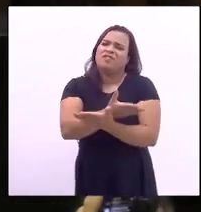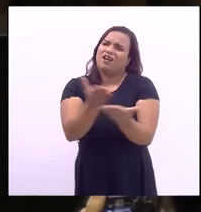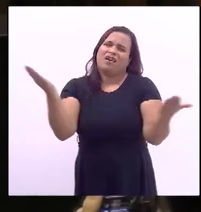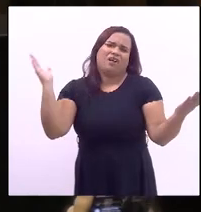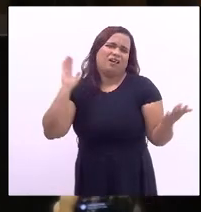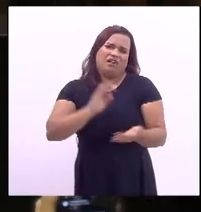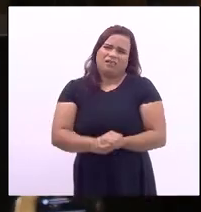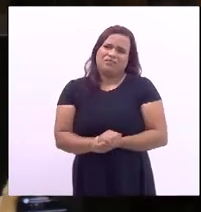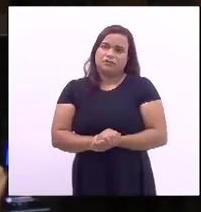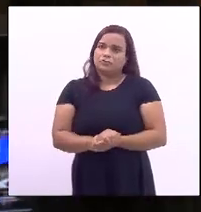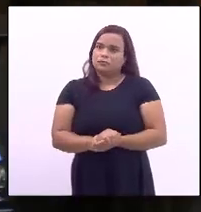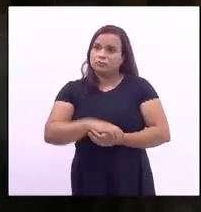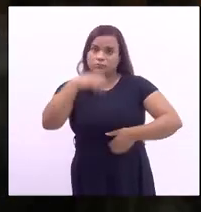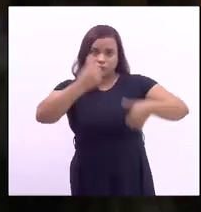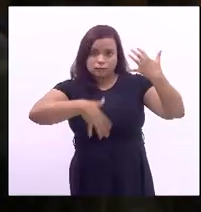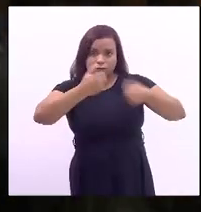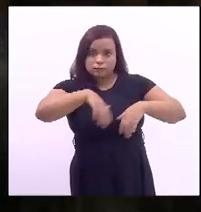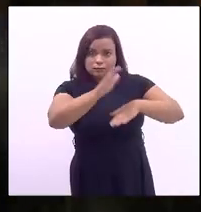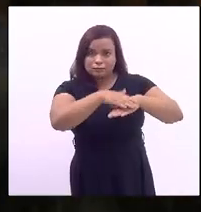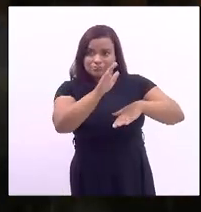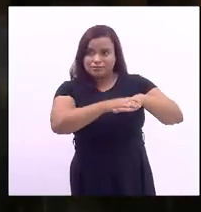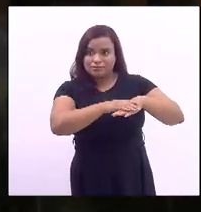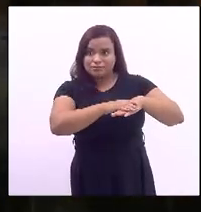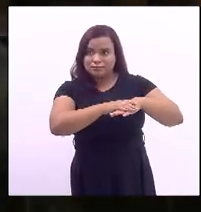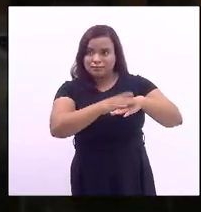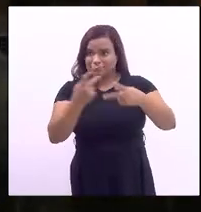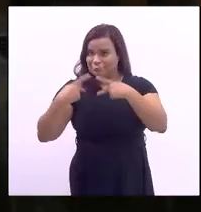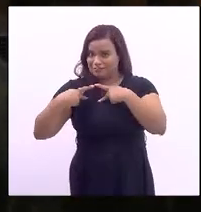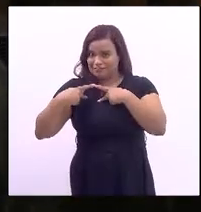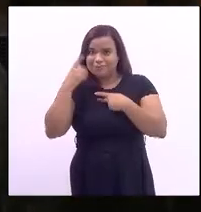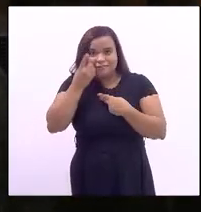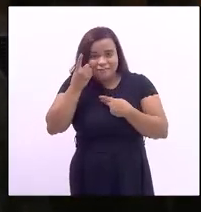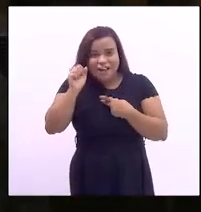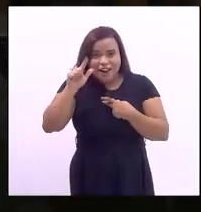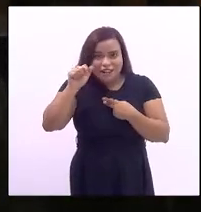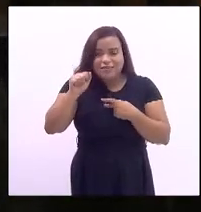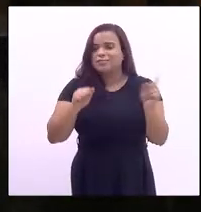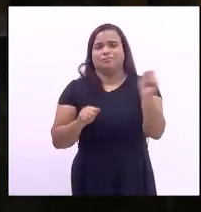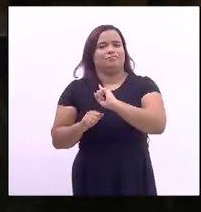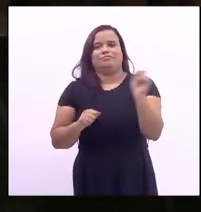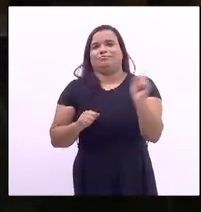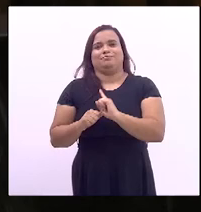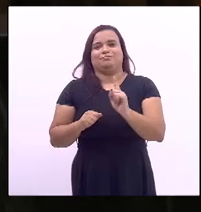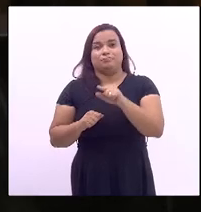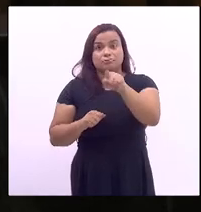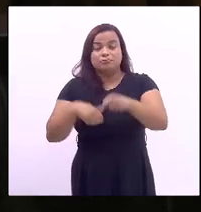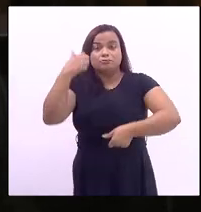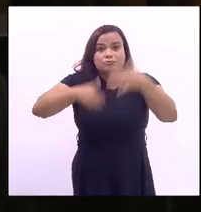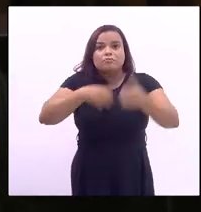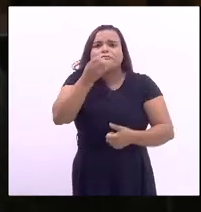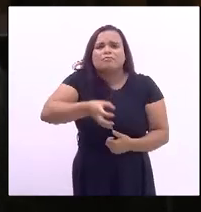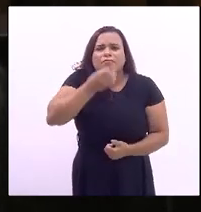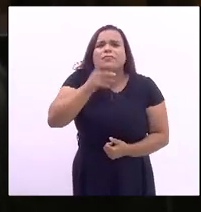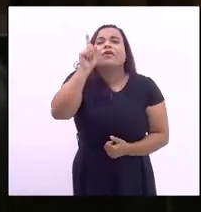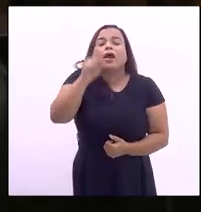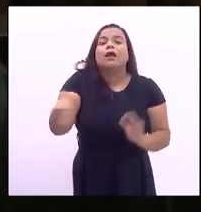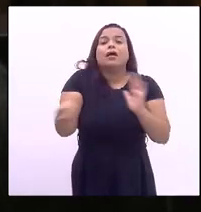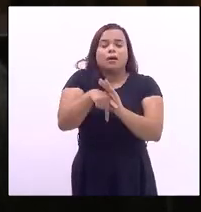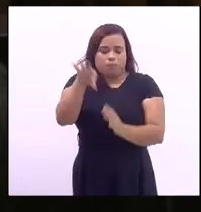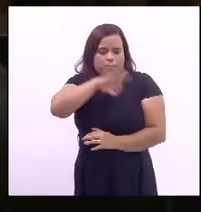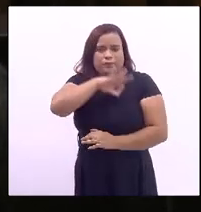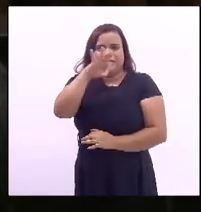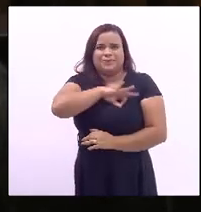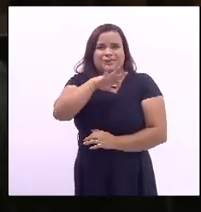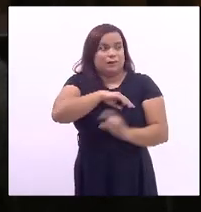essas palavras não são da deputada lá na paz essa palavra é do